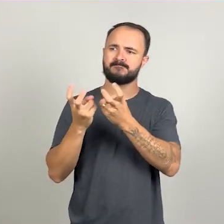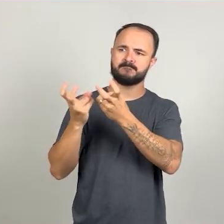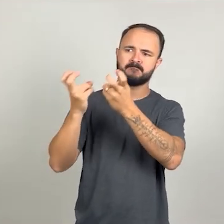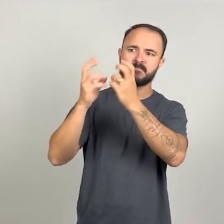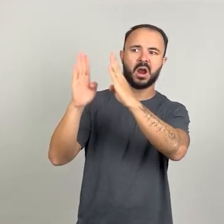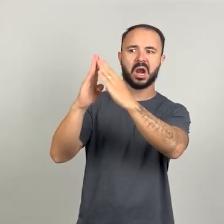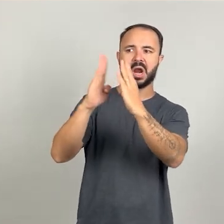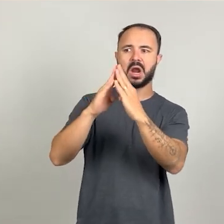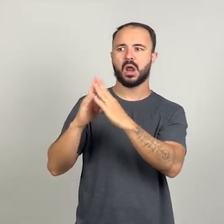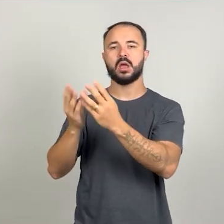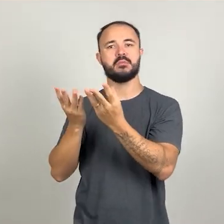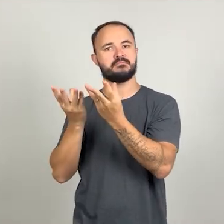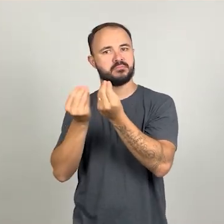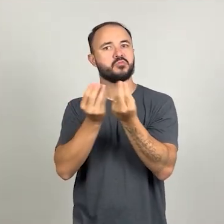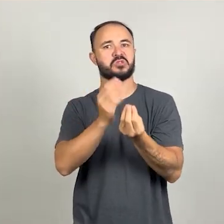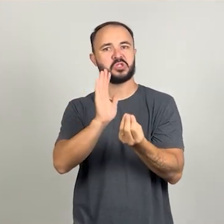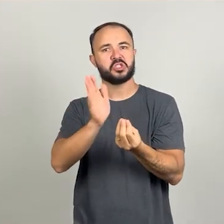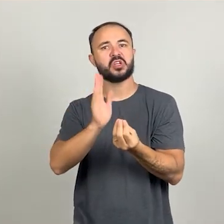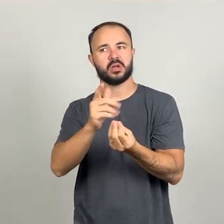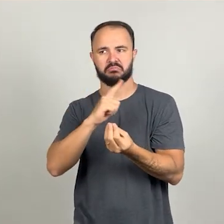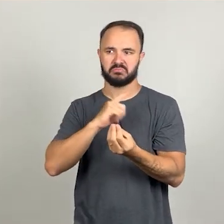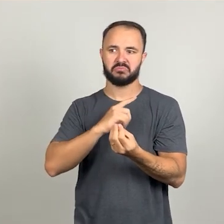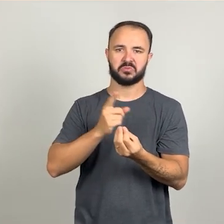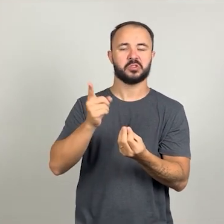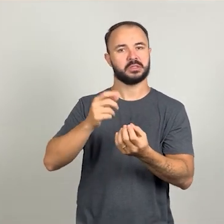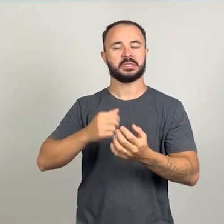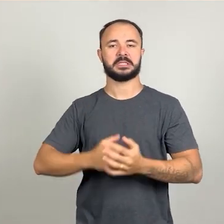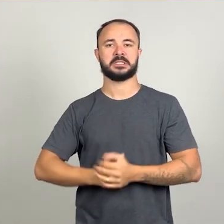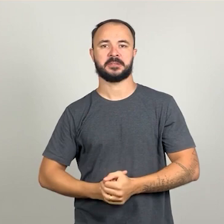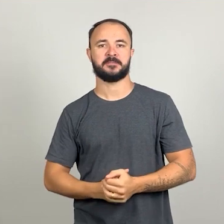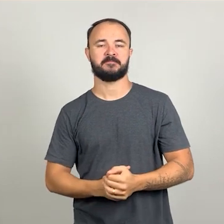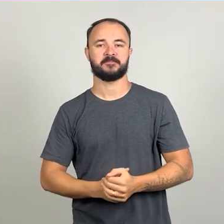aquela região já era bastante povoada.